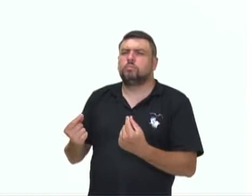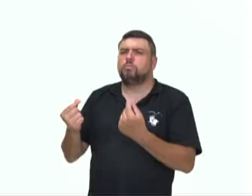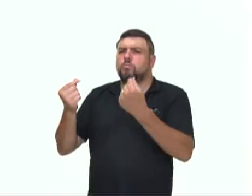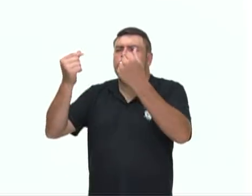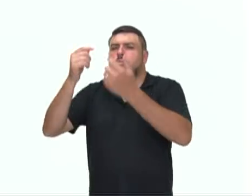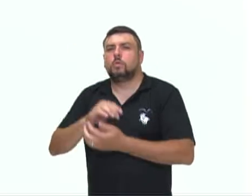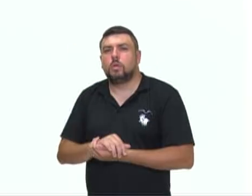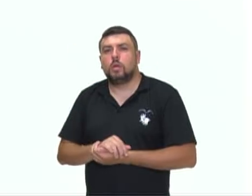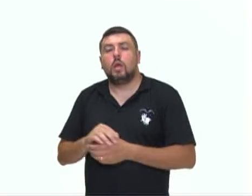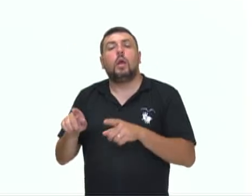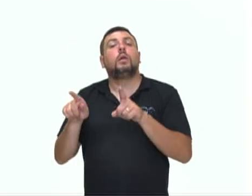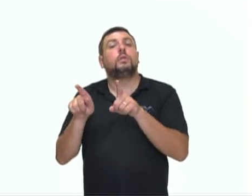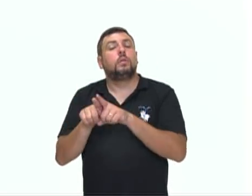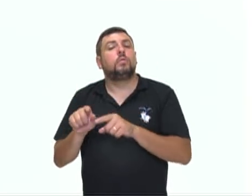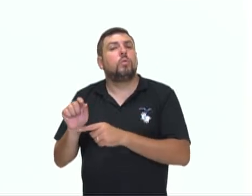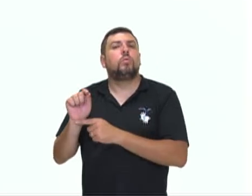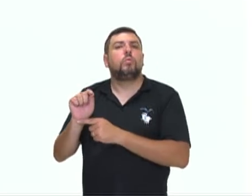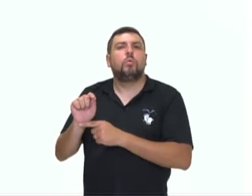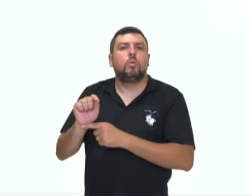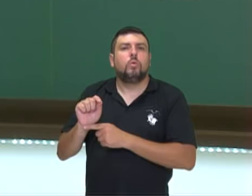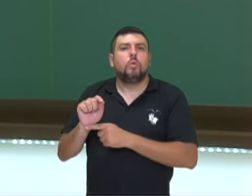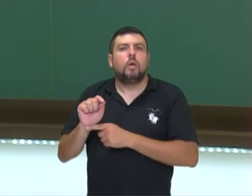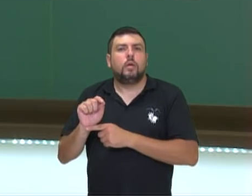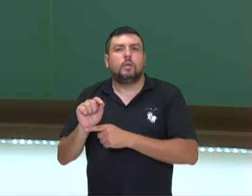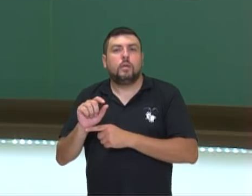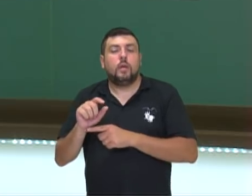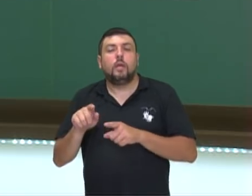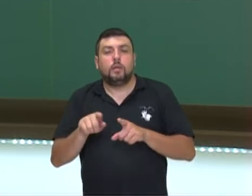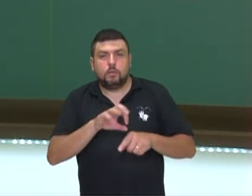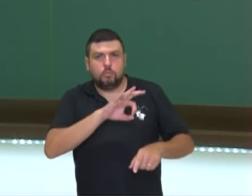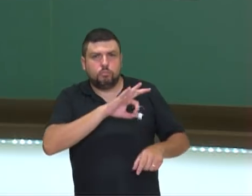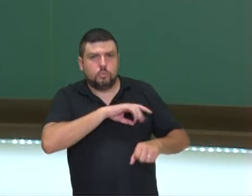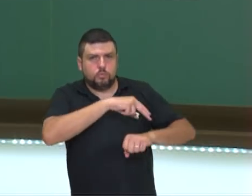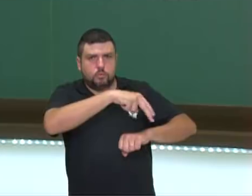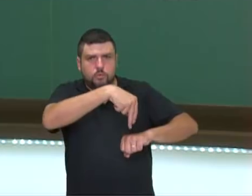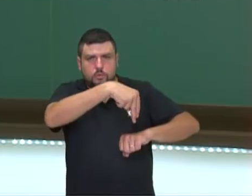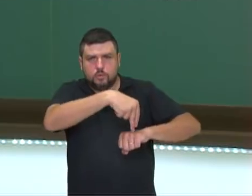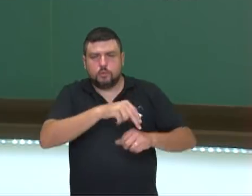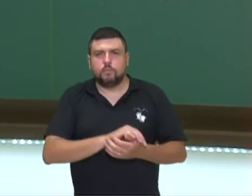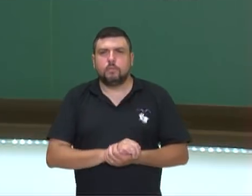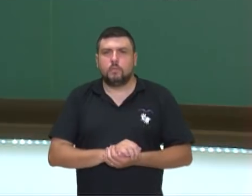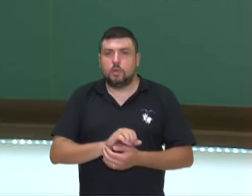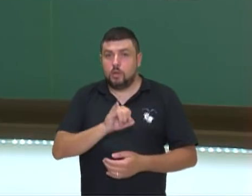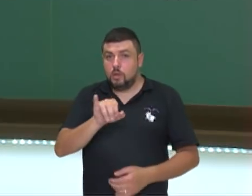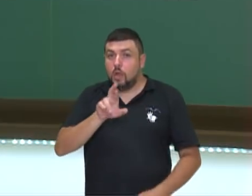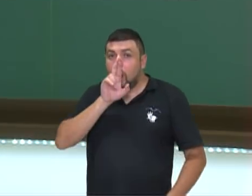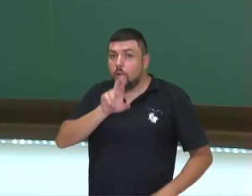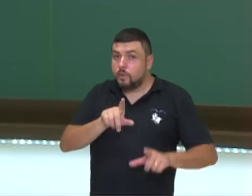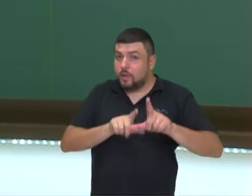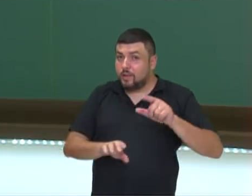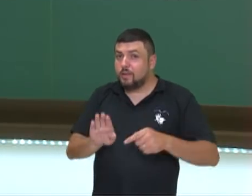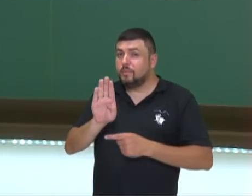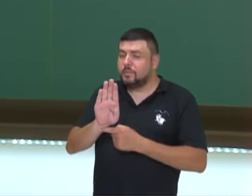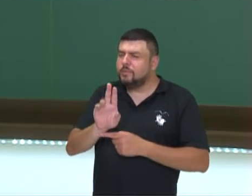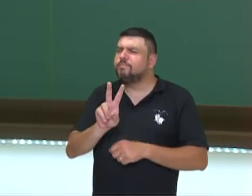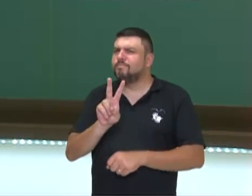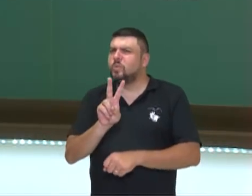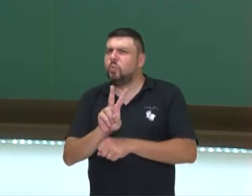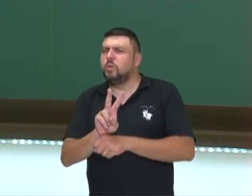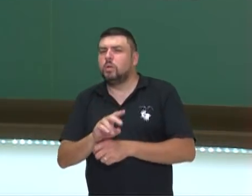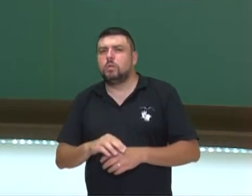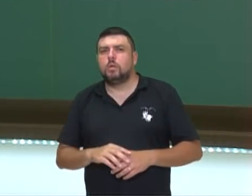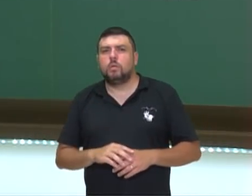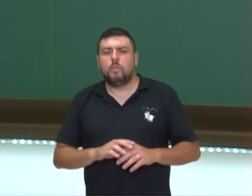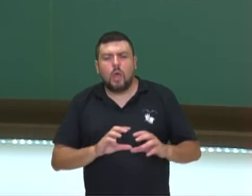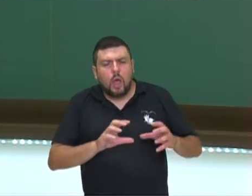título era muito ligado ali à instituição da Guarda Nacional. Se você respondeu letra B, cuidado. Tem ligação com um grupo